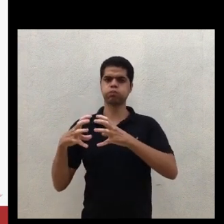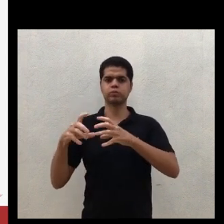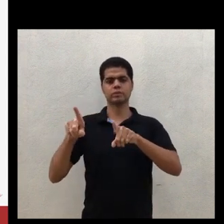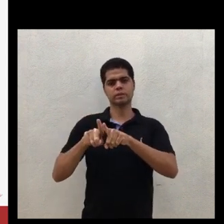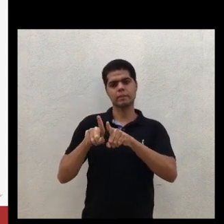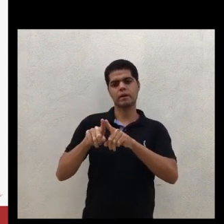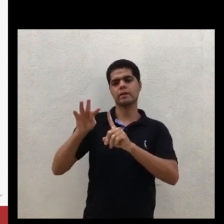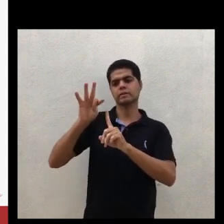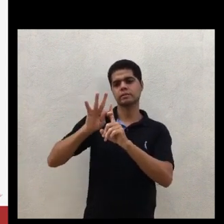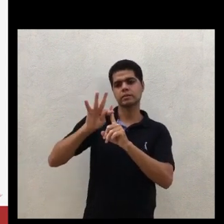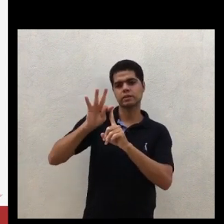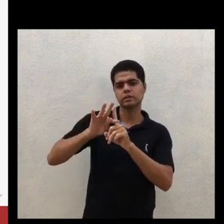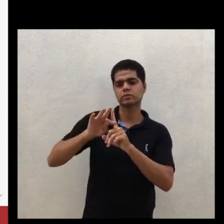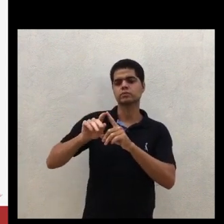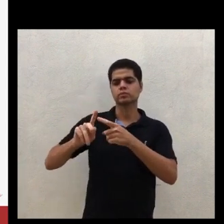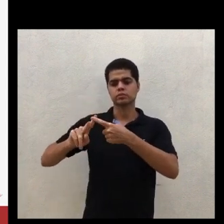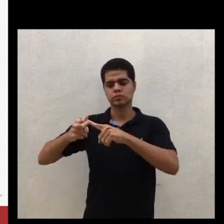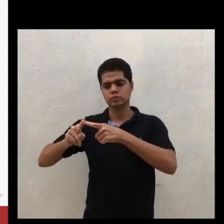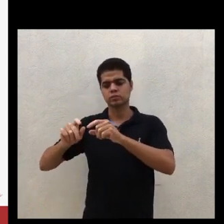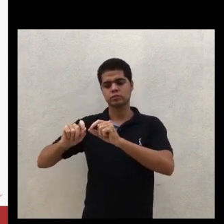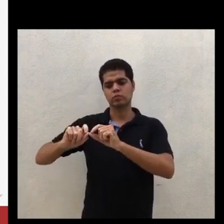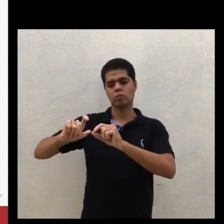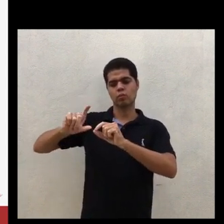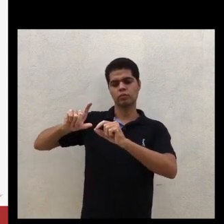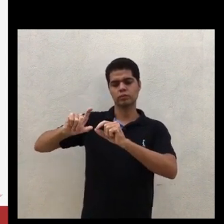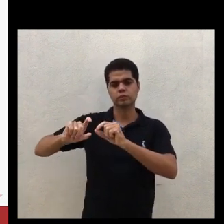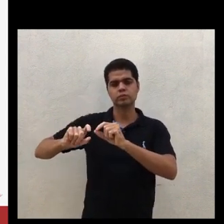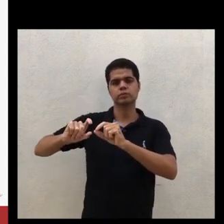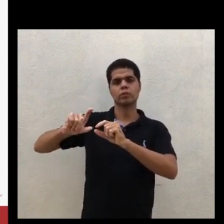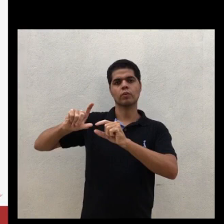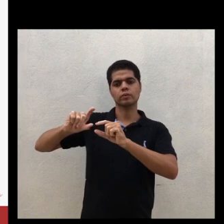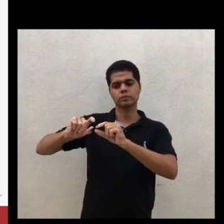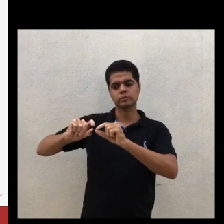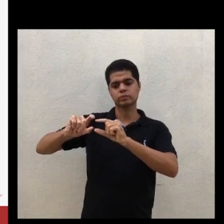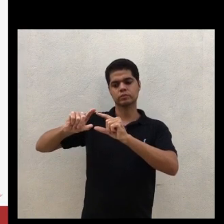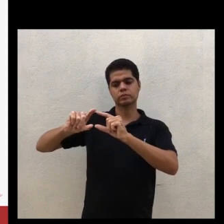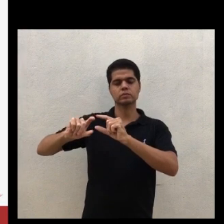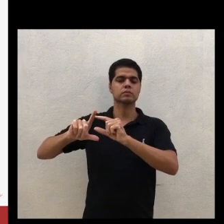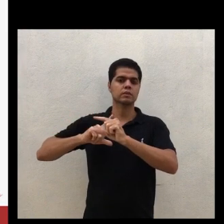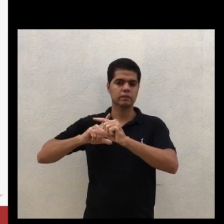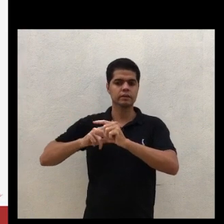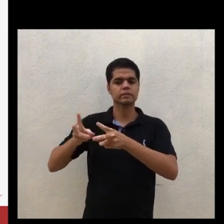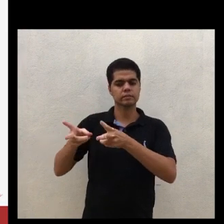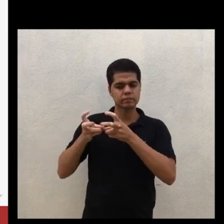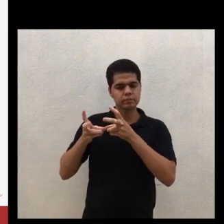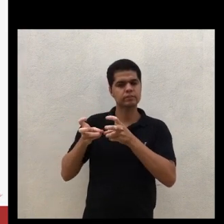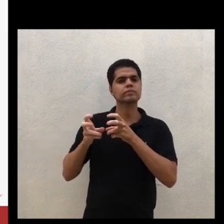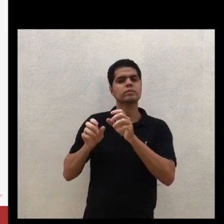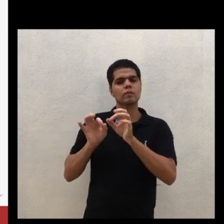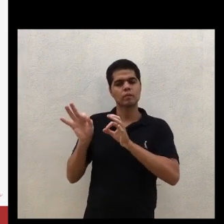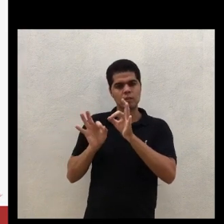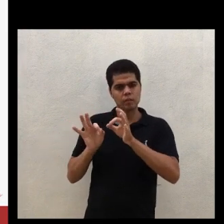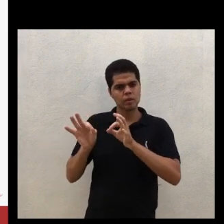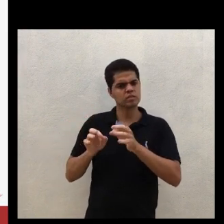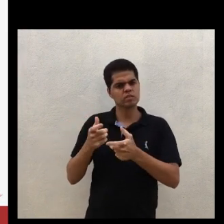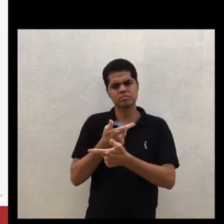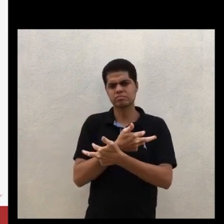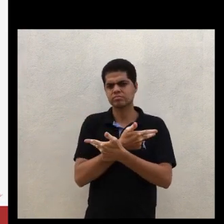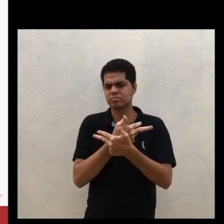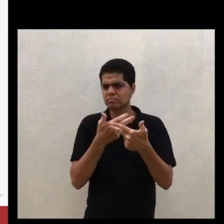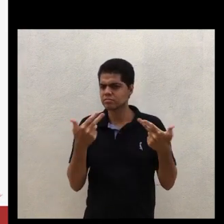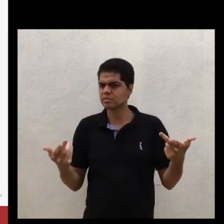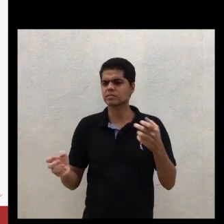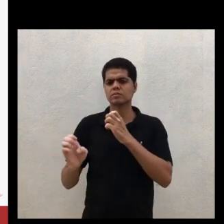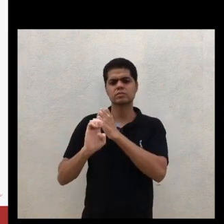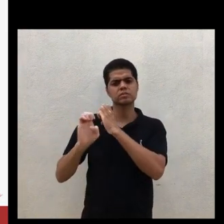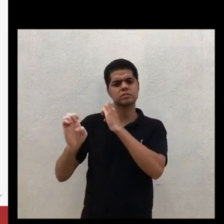posso controlar a abertura da válvula. Né? O tanto que a válvula vai ficar mais ou menos aberta. Né? Então, você pode usar para muita